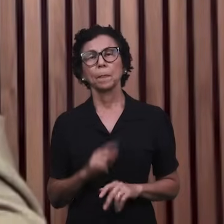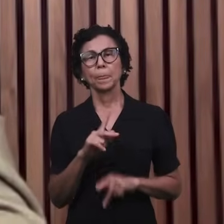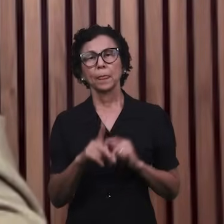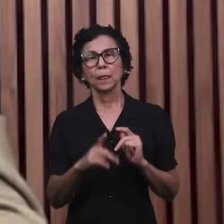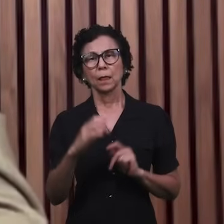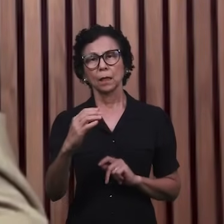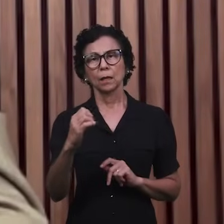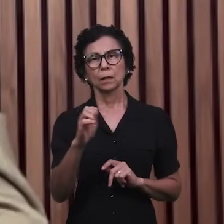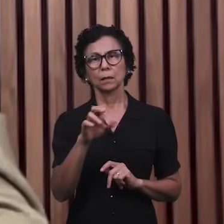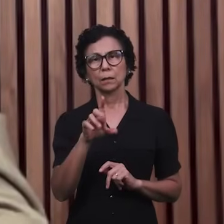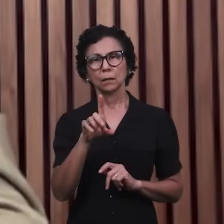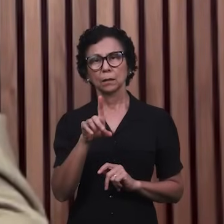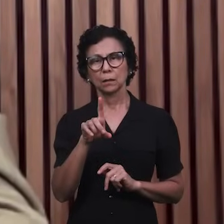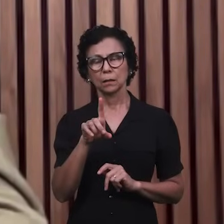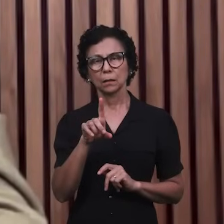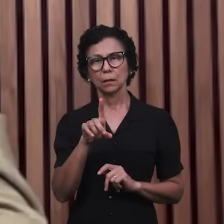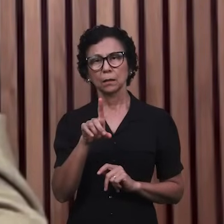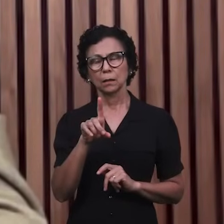caldeus, né,